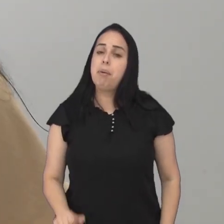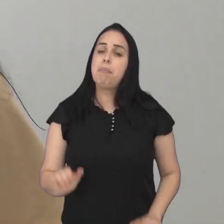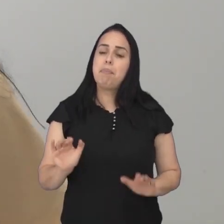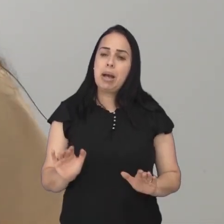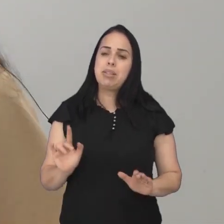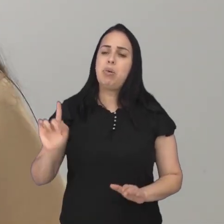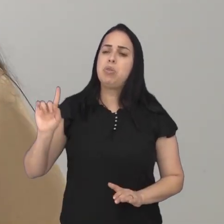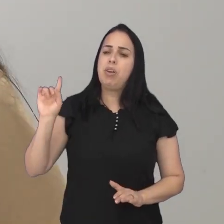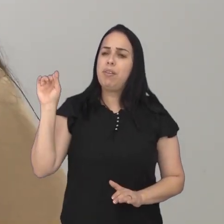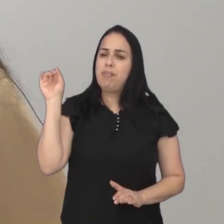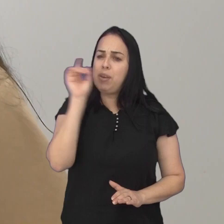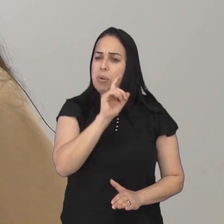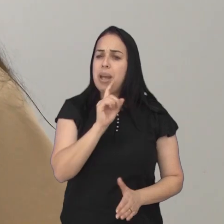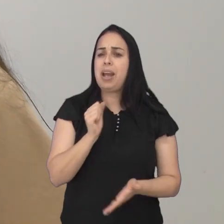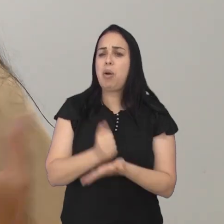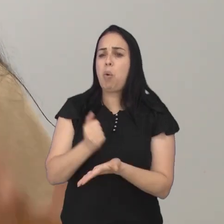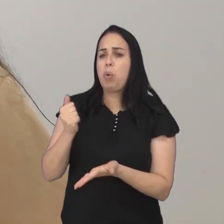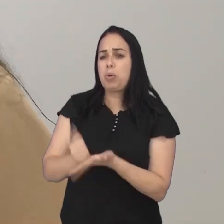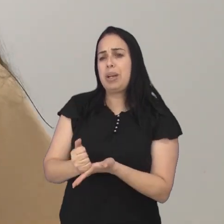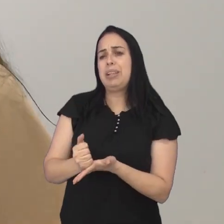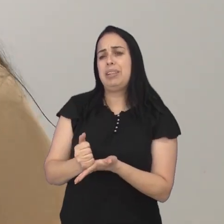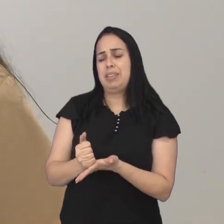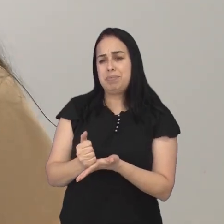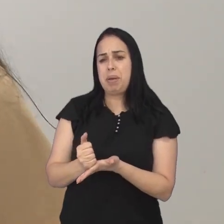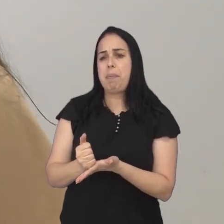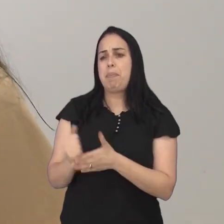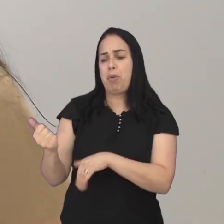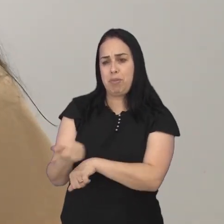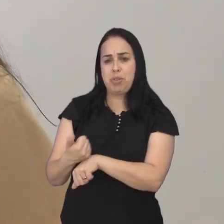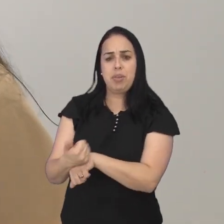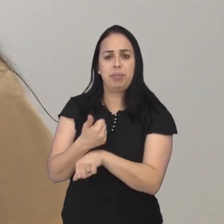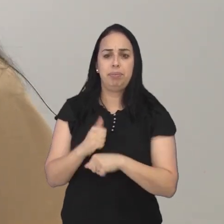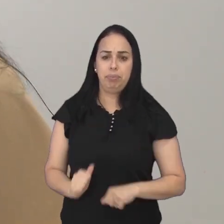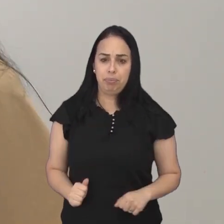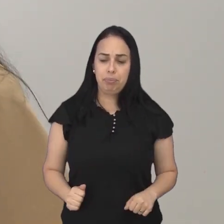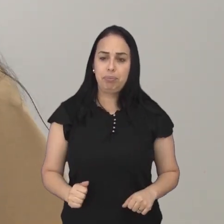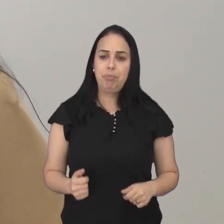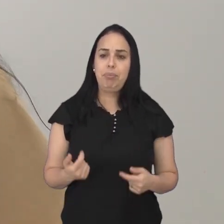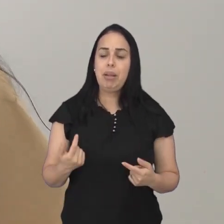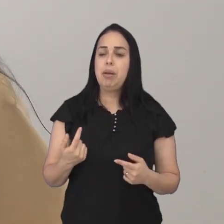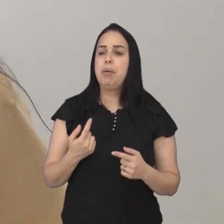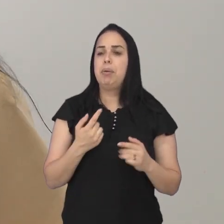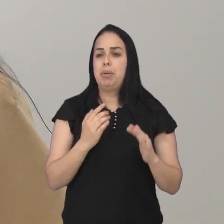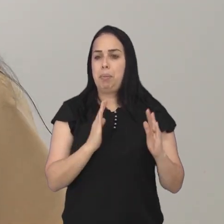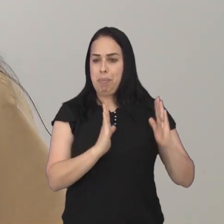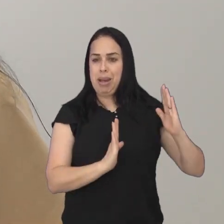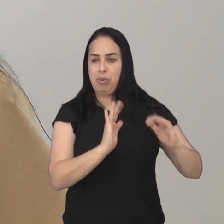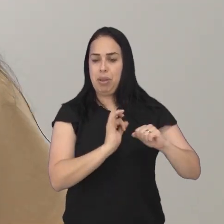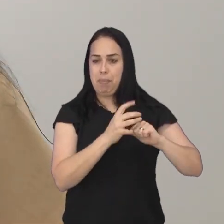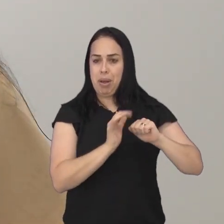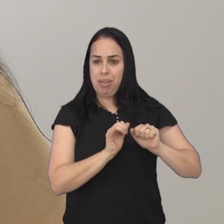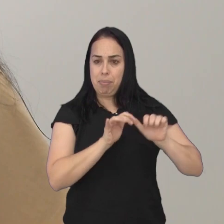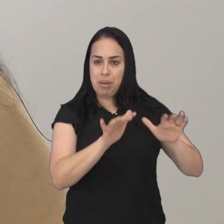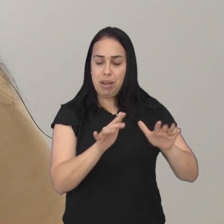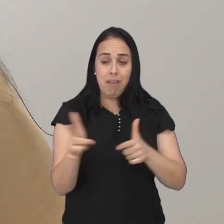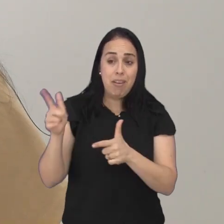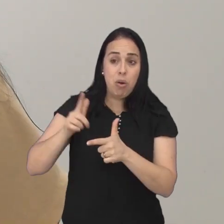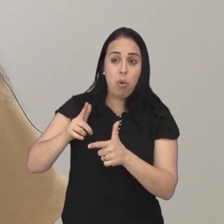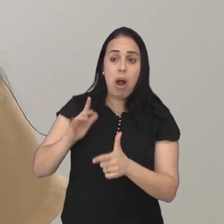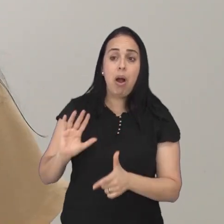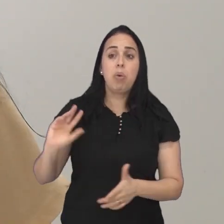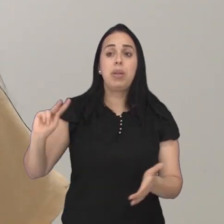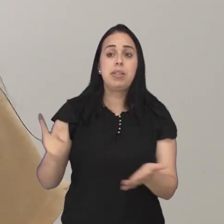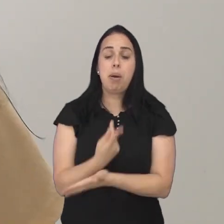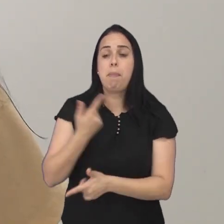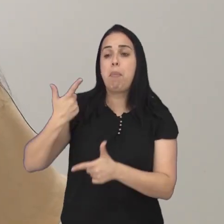maior dificuldade é a contratação de prestadores de serviço. Por conta da pandemia, a gente teve um problema grande